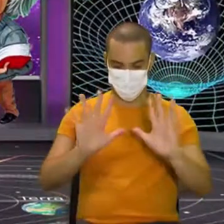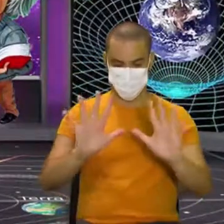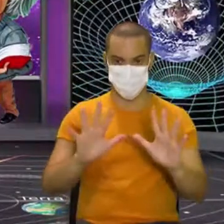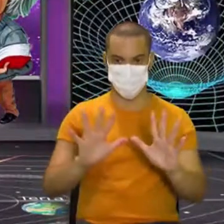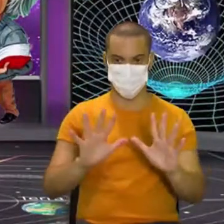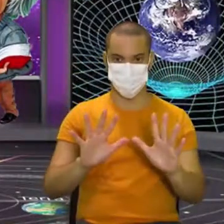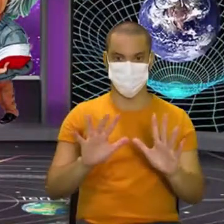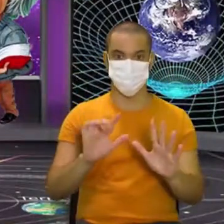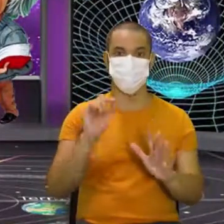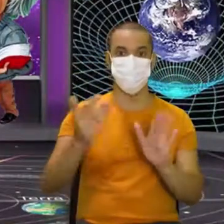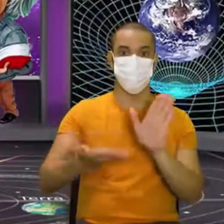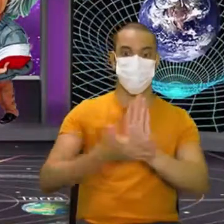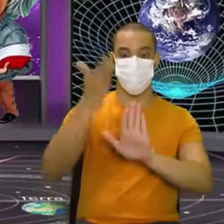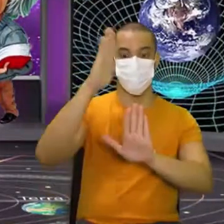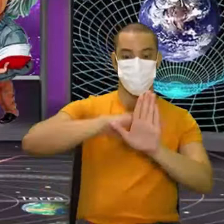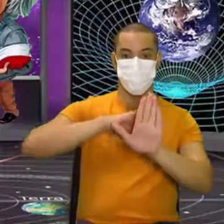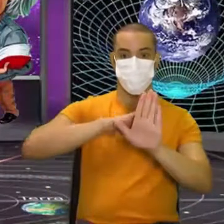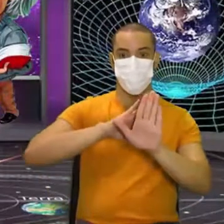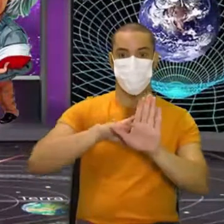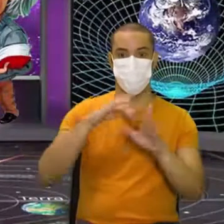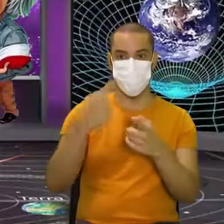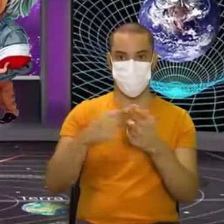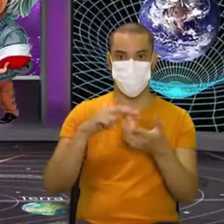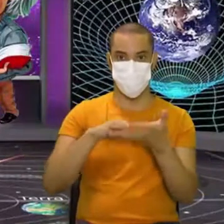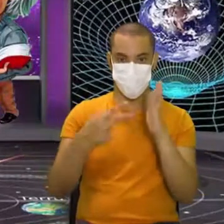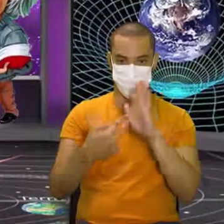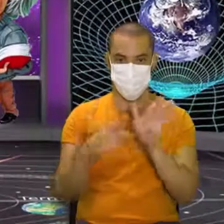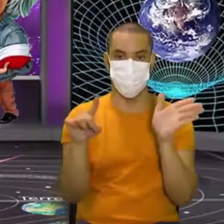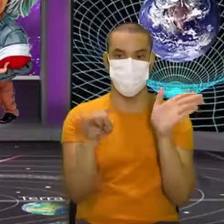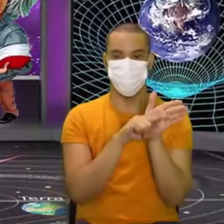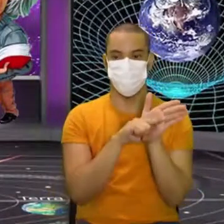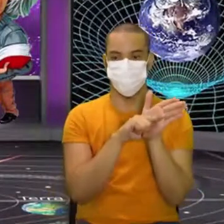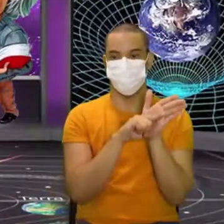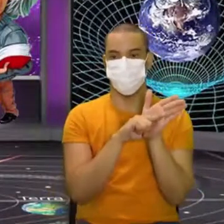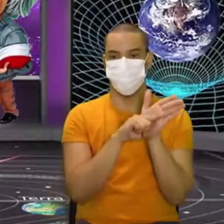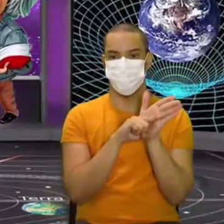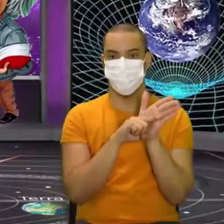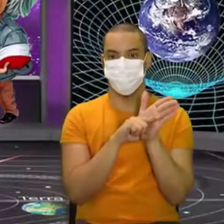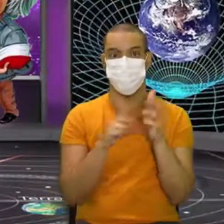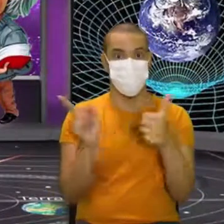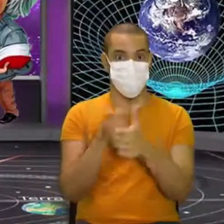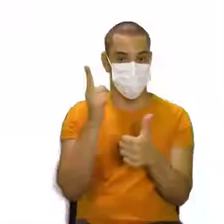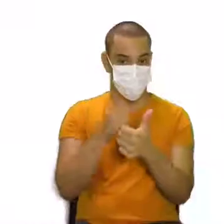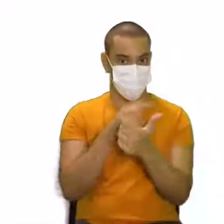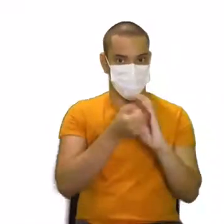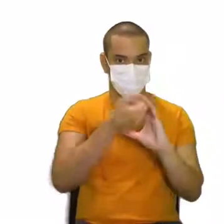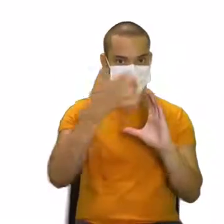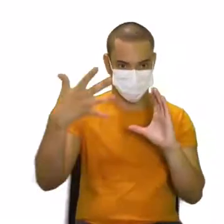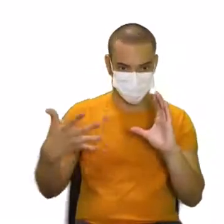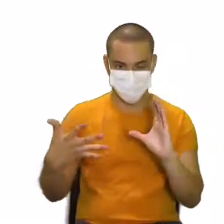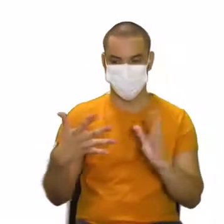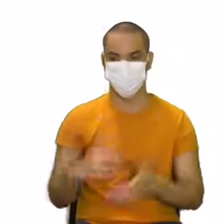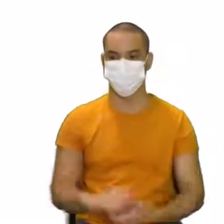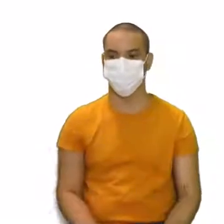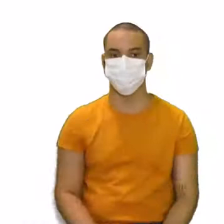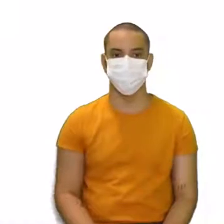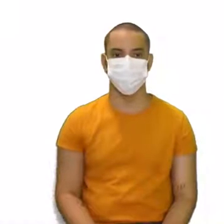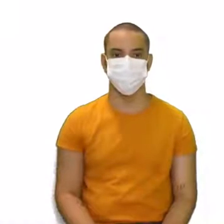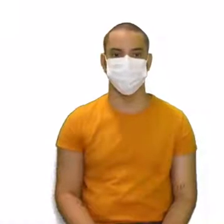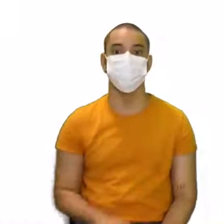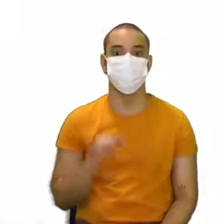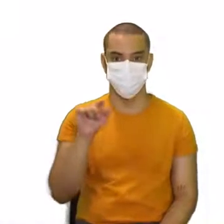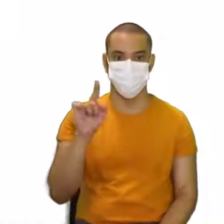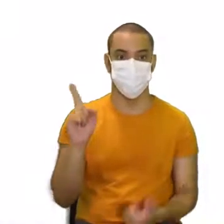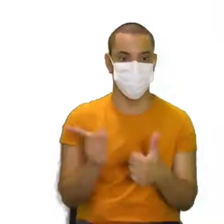ir para frente tá na costa da mão porque uma carga negativa beleza primeira característica vamos lá continuar a bom então aí